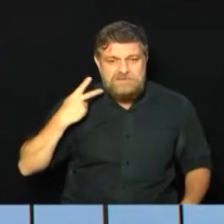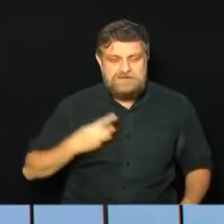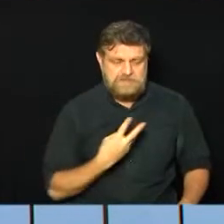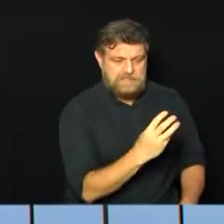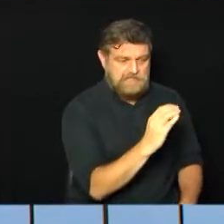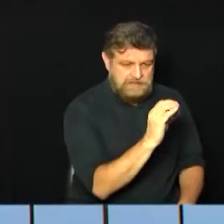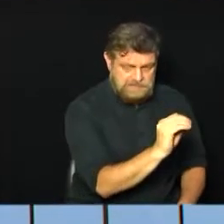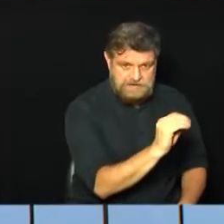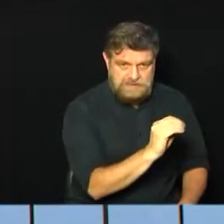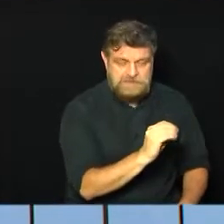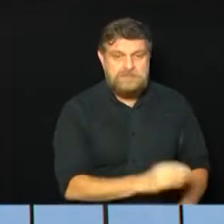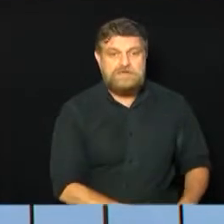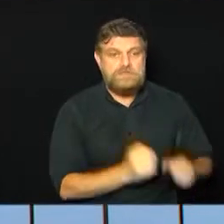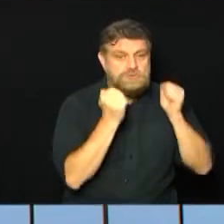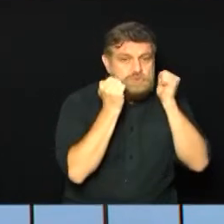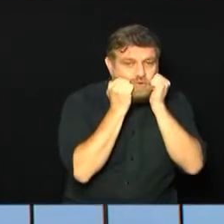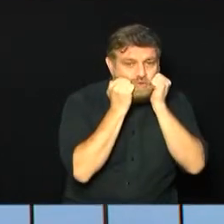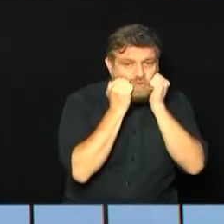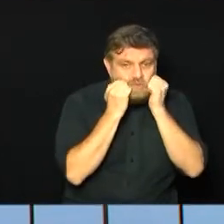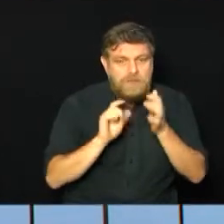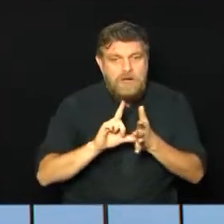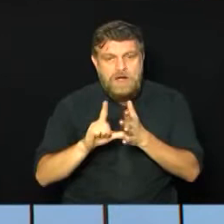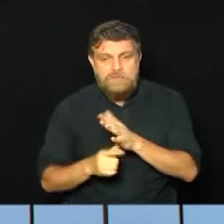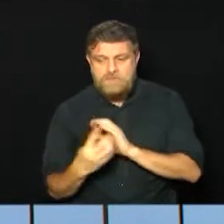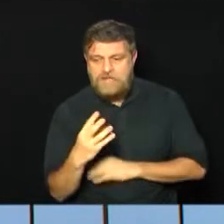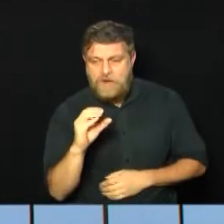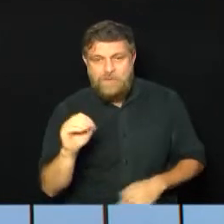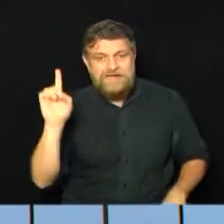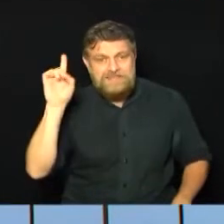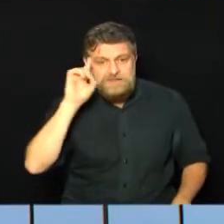dias em julho e temos mais